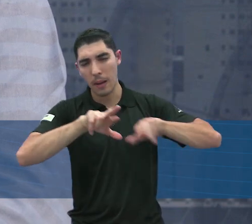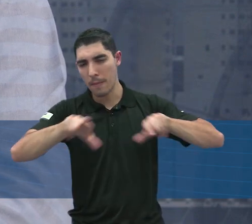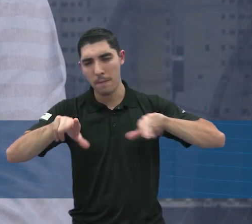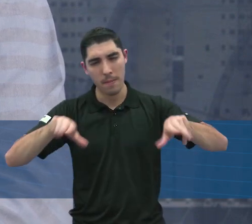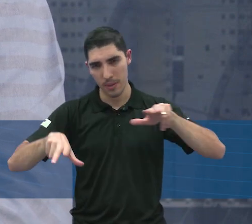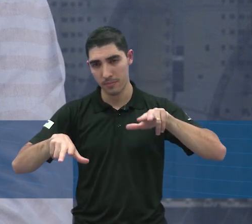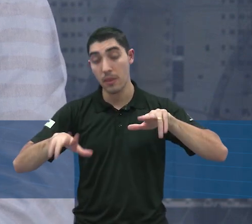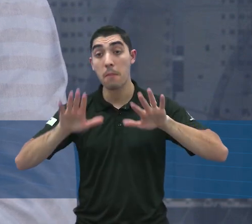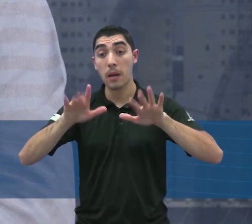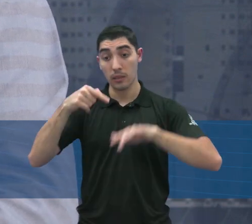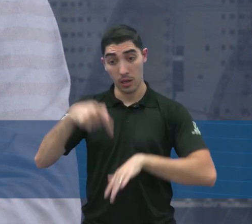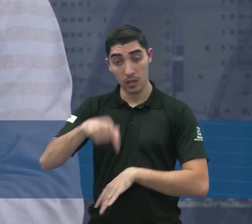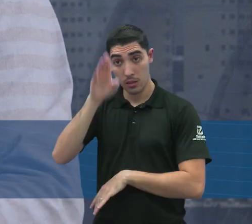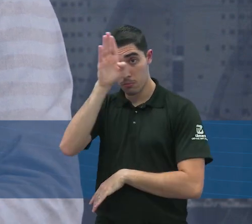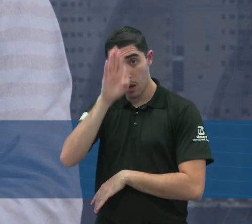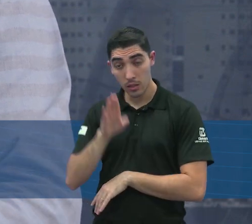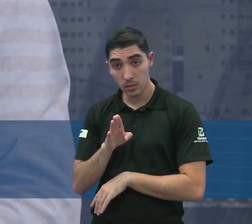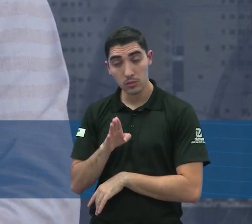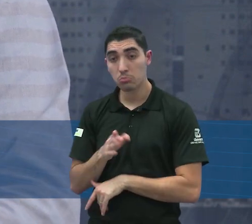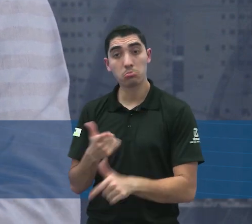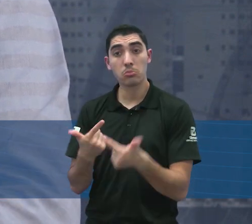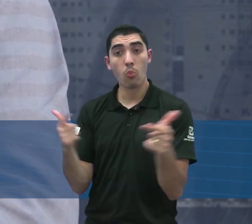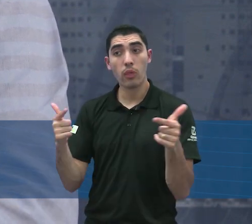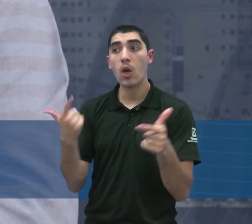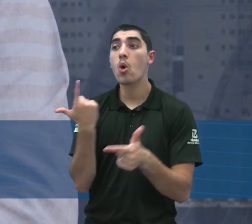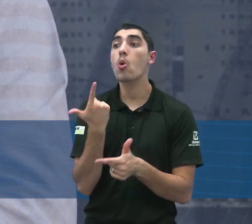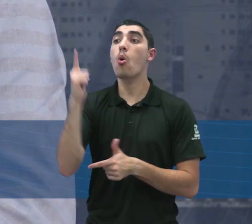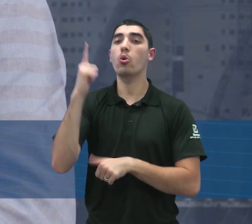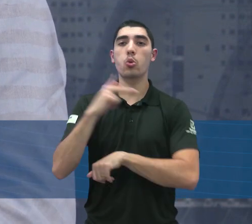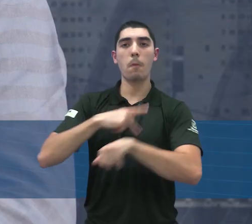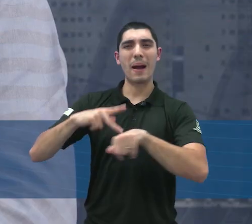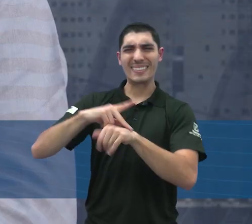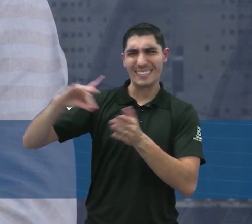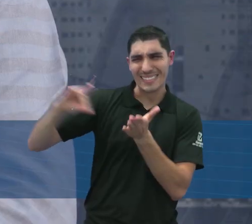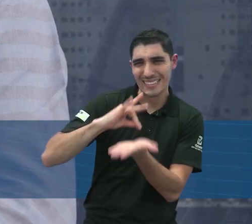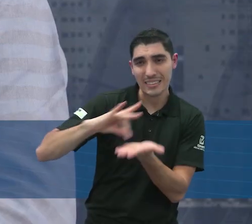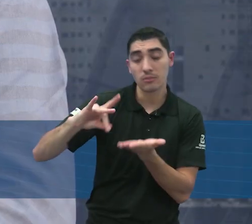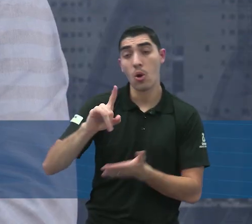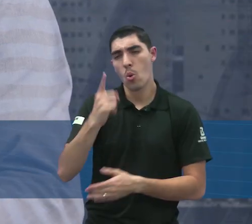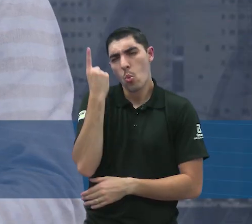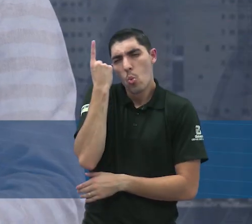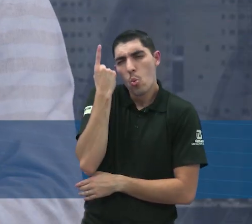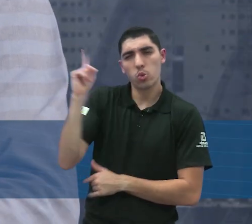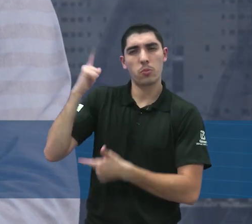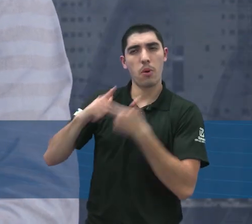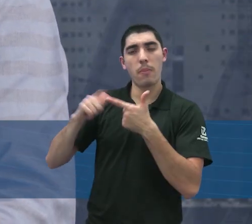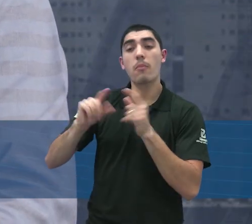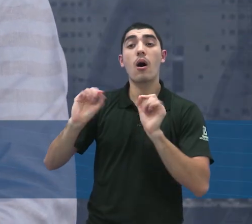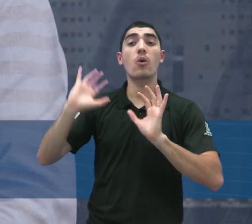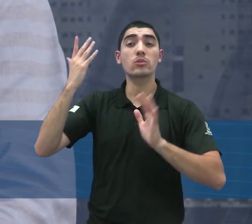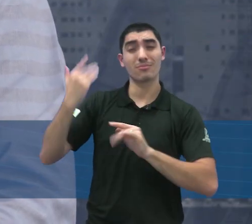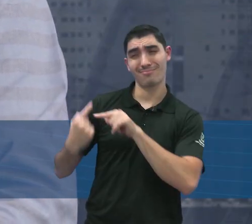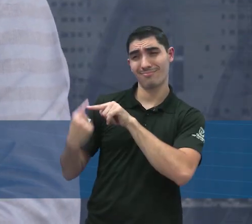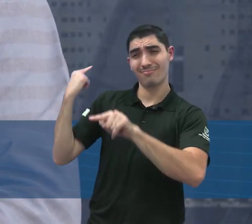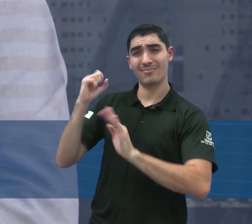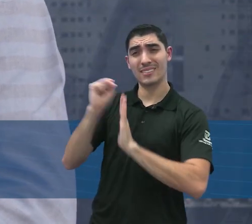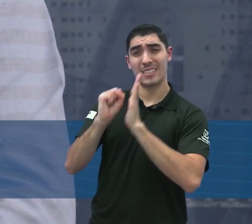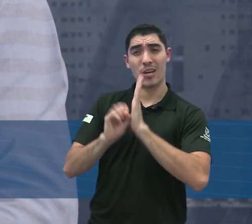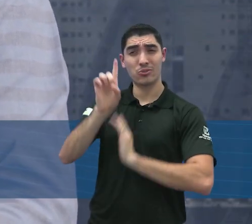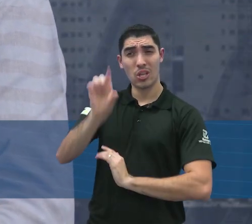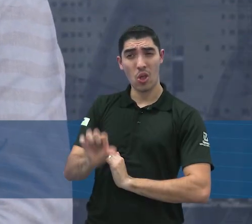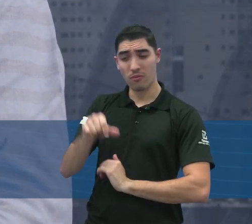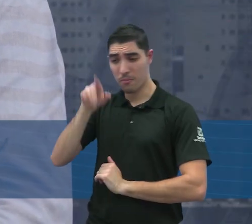por ser um país que não tem um grande inimigo. O último grande confronto que o Brasil teve foi com o Paraguai no século XIX. Hoje